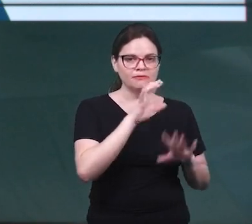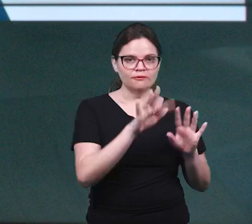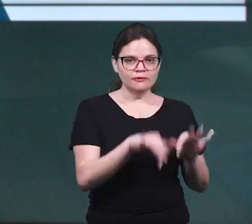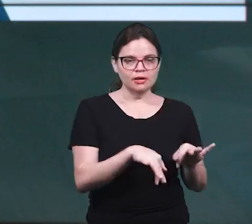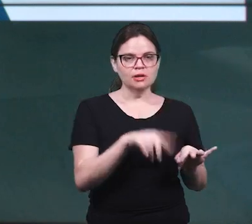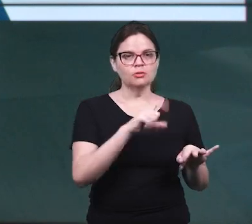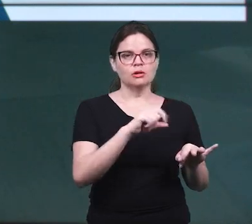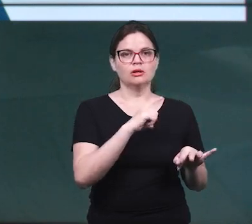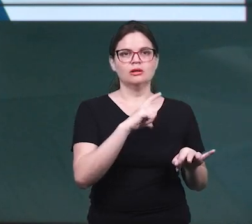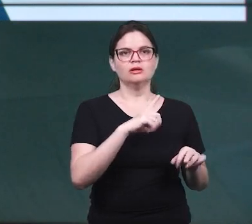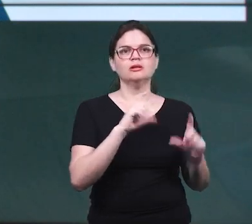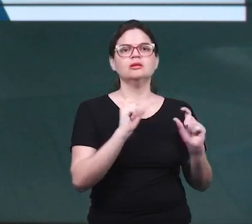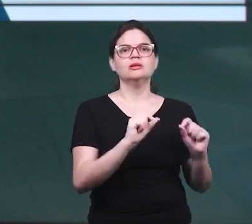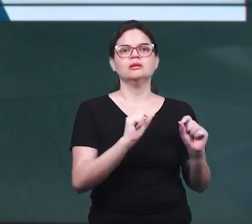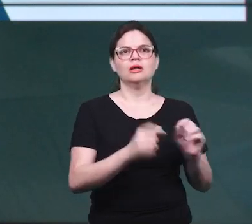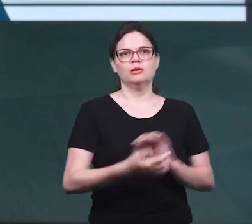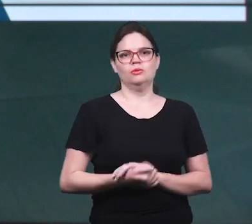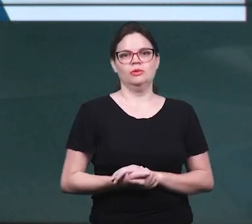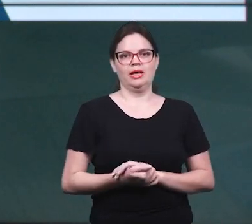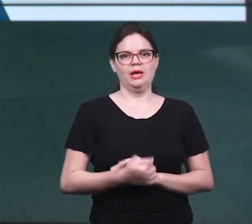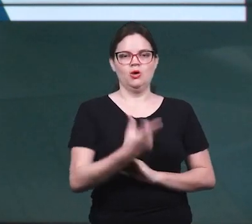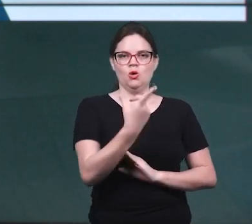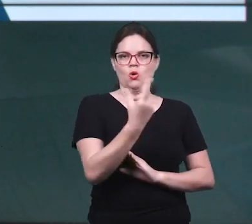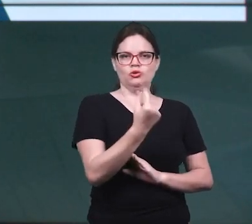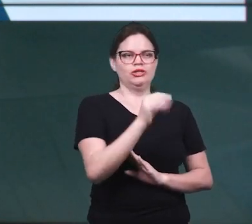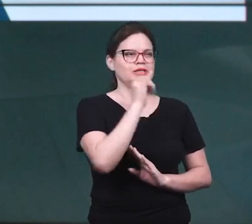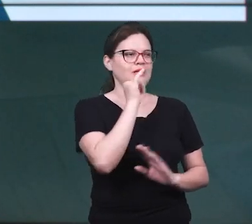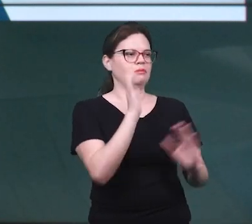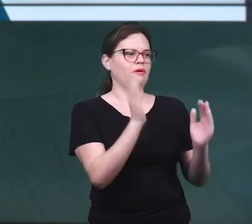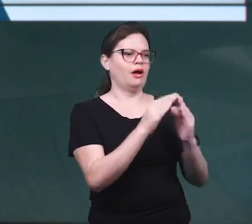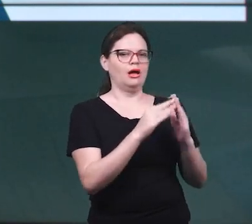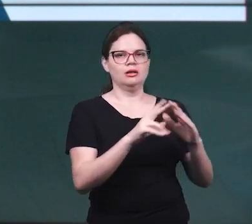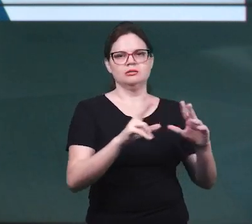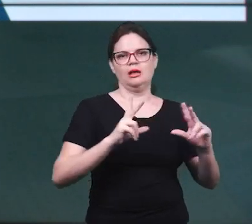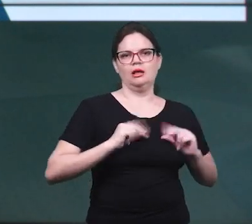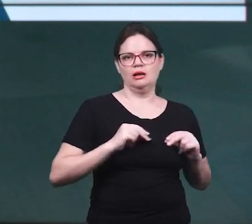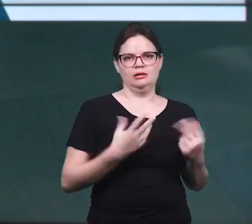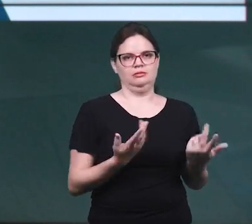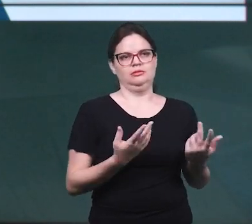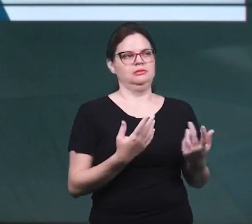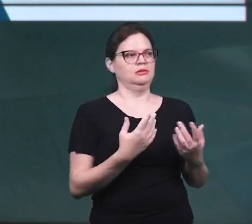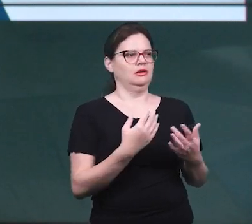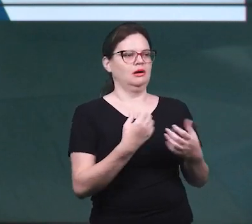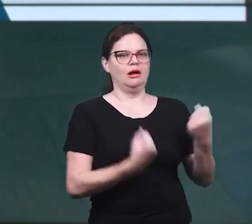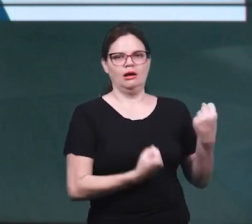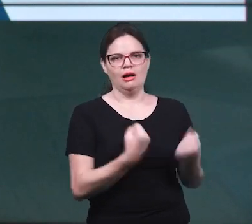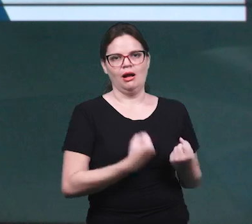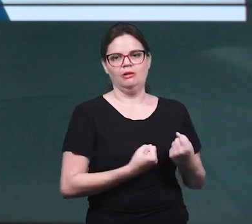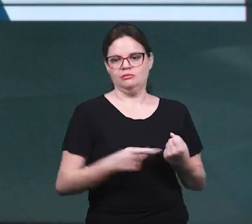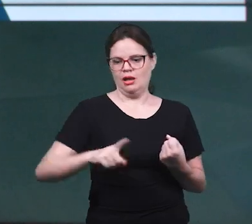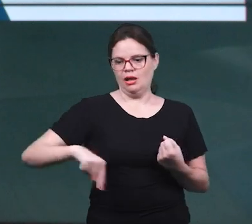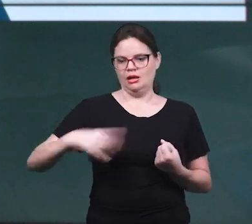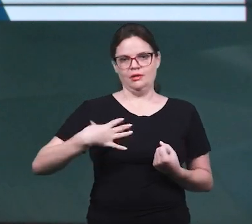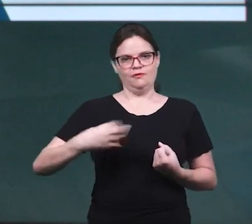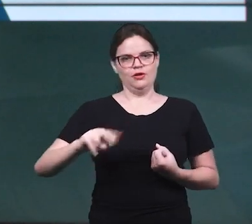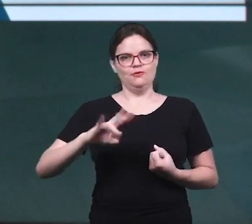ali um patrimônio que vai ser dividido entre os filhos, é a herança, não é? Então,